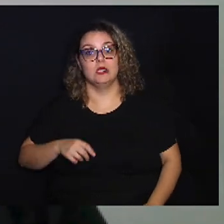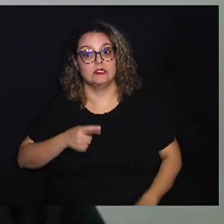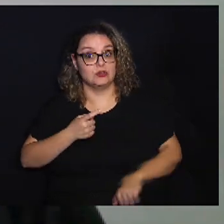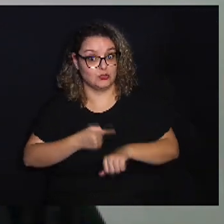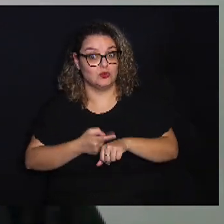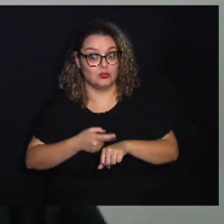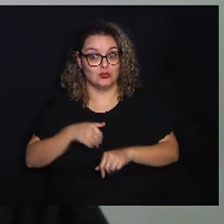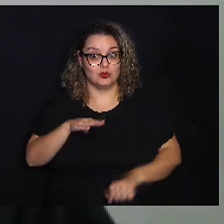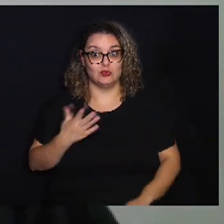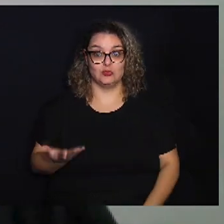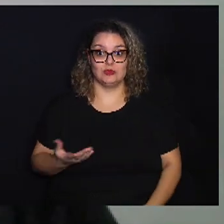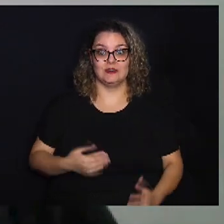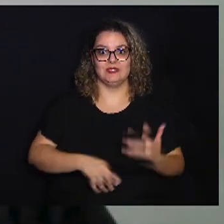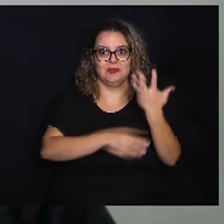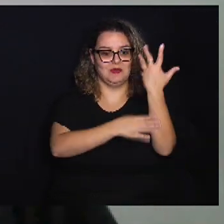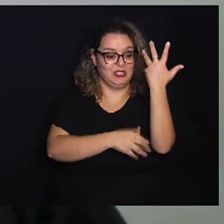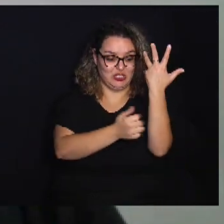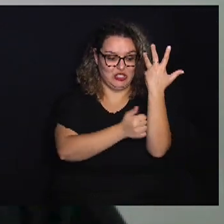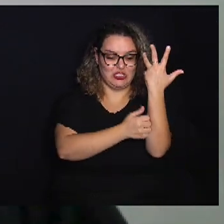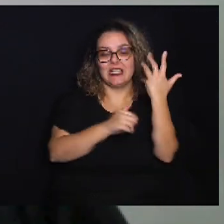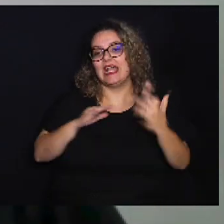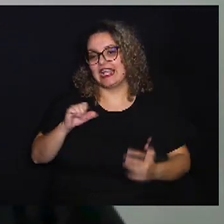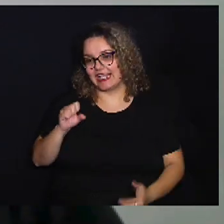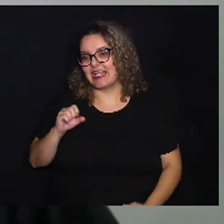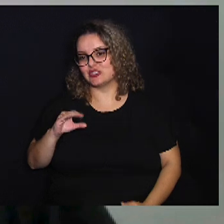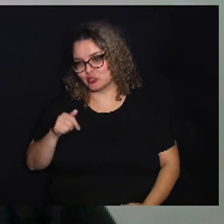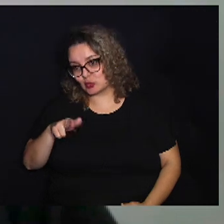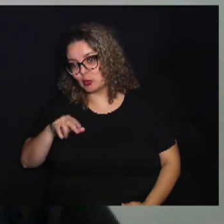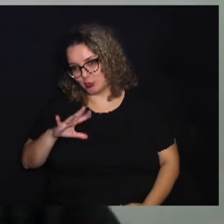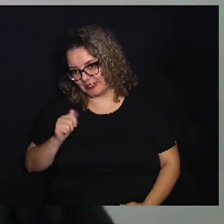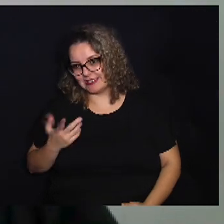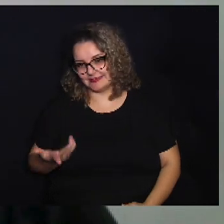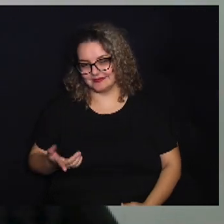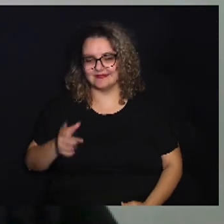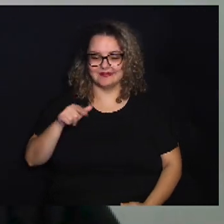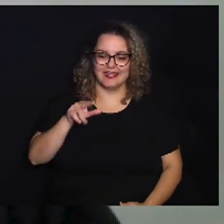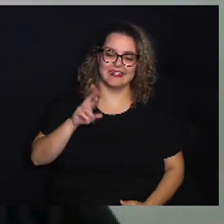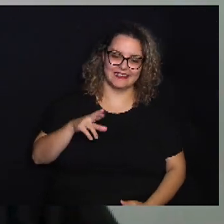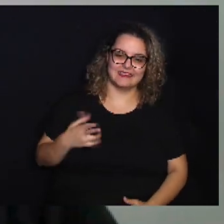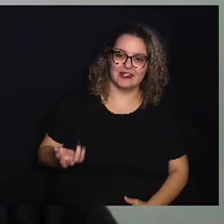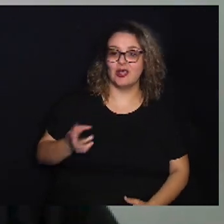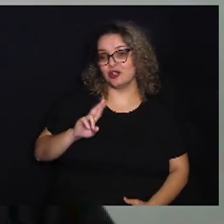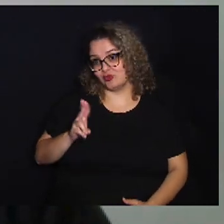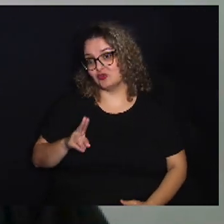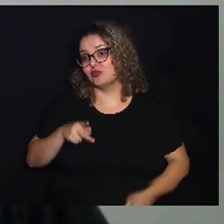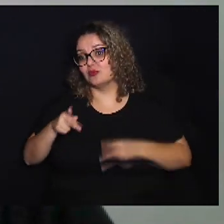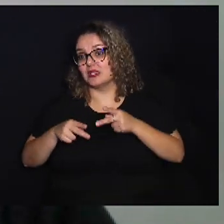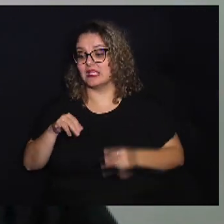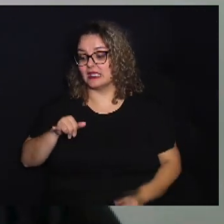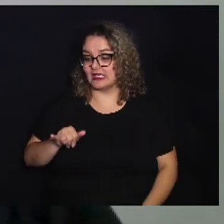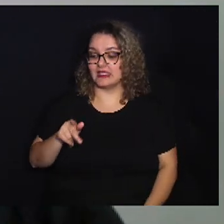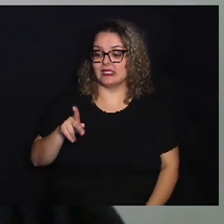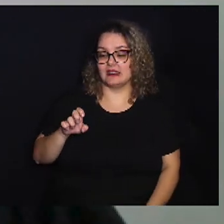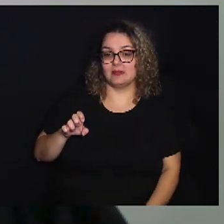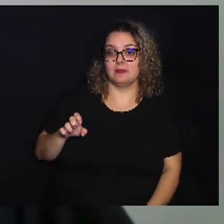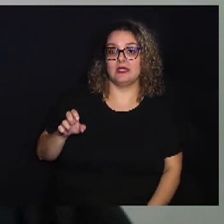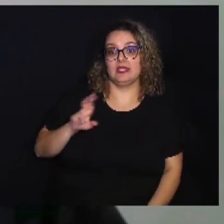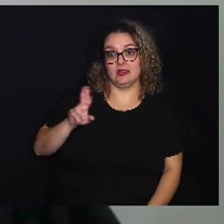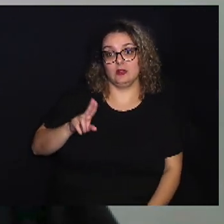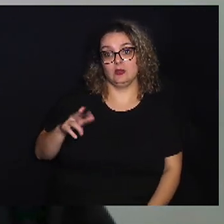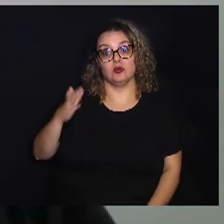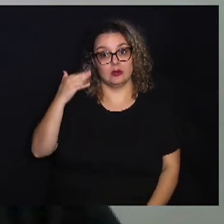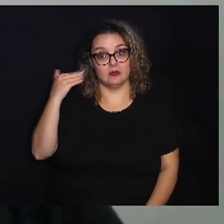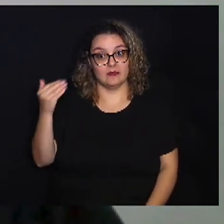fala que é uma árvore cascuda, né, mas é por conta disso mesmo. E esse nome popular, ipê, né, que é o nome popular